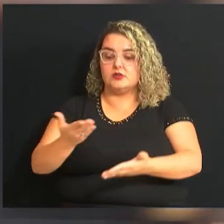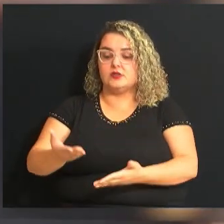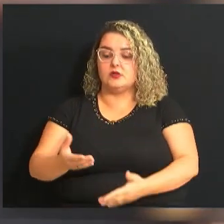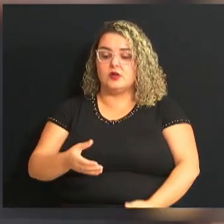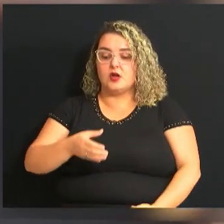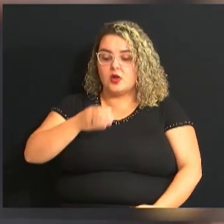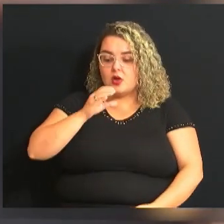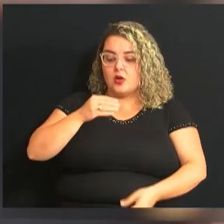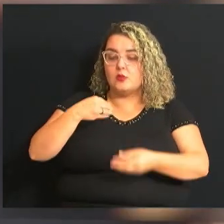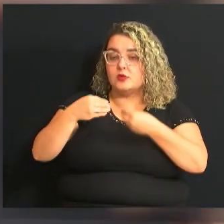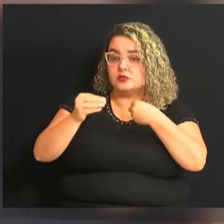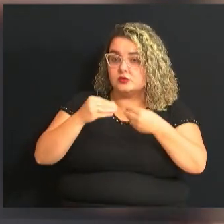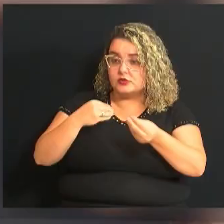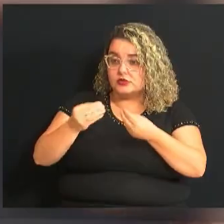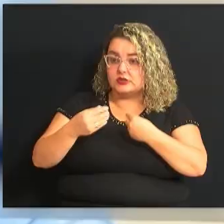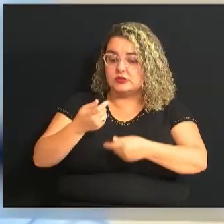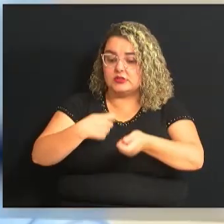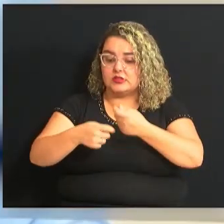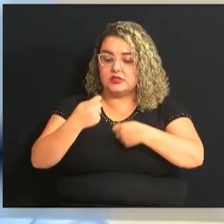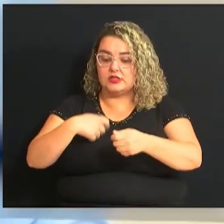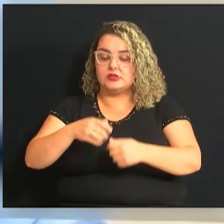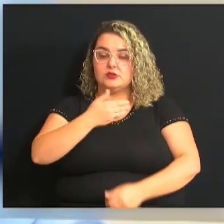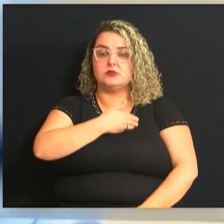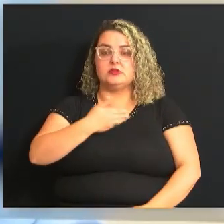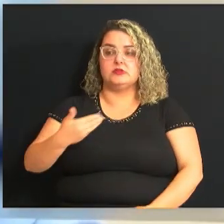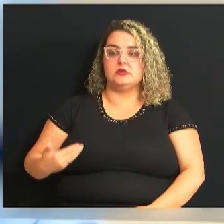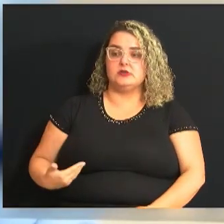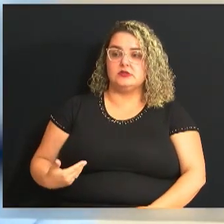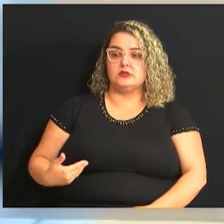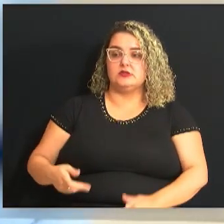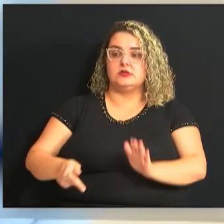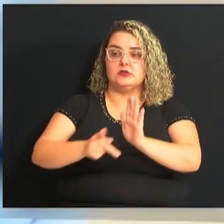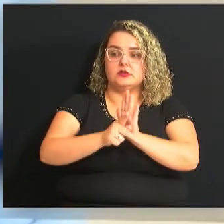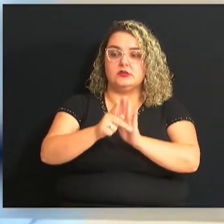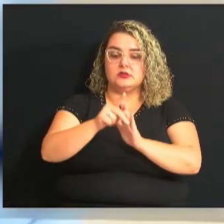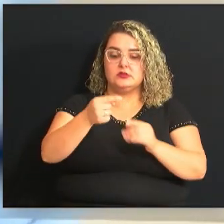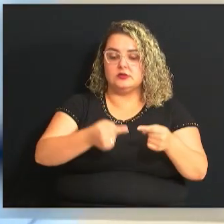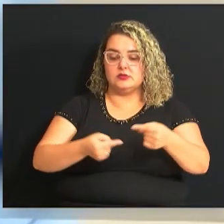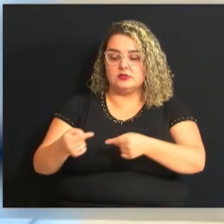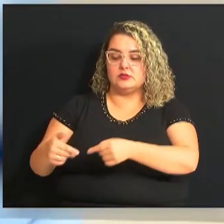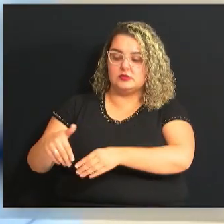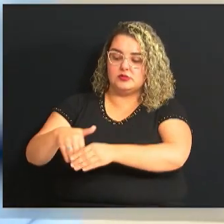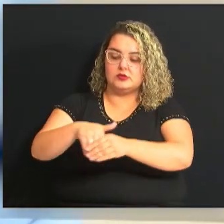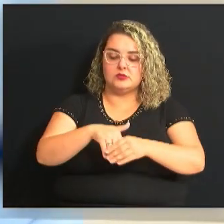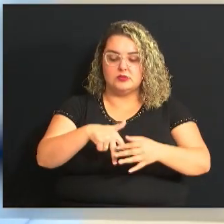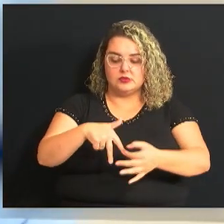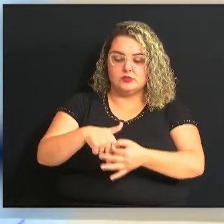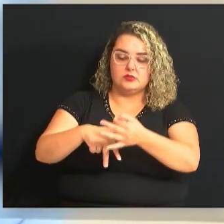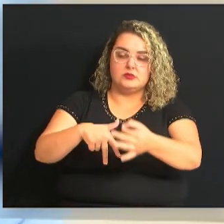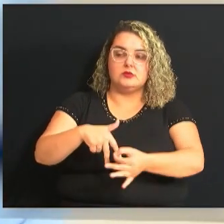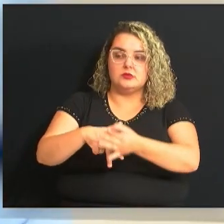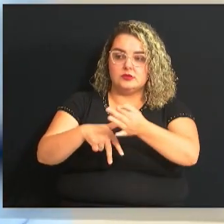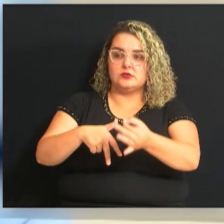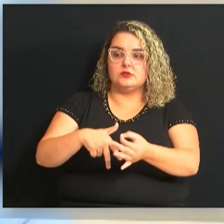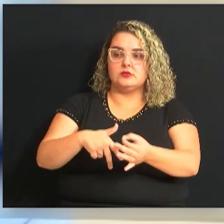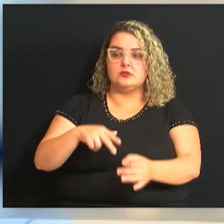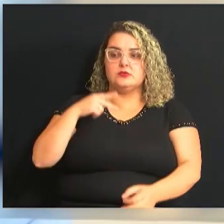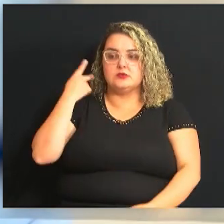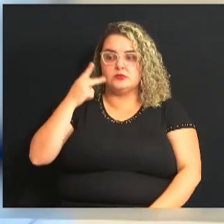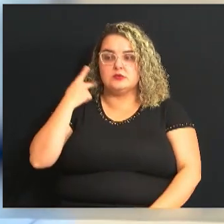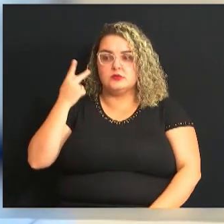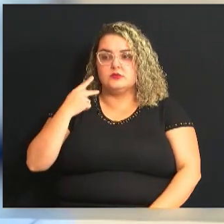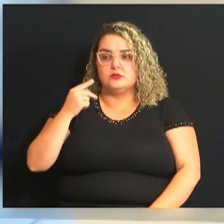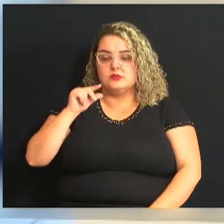descartável na administração pública. Projeto da discussão e votação do parecer sugerido pelo vereador